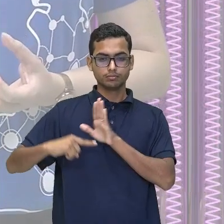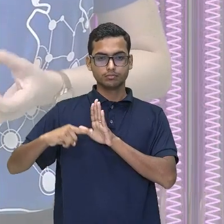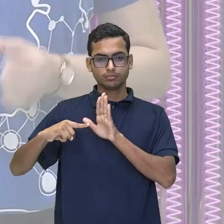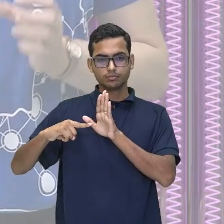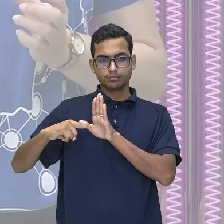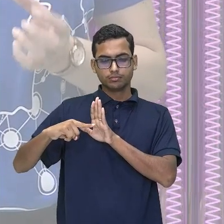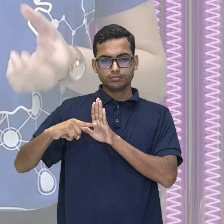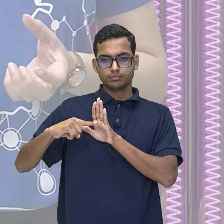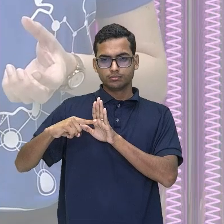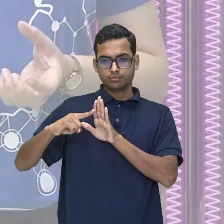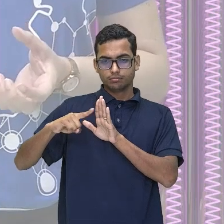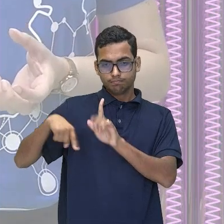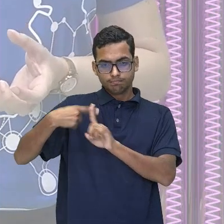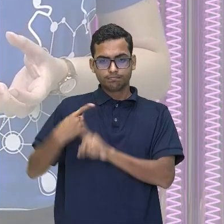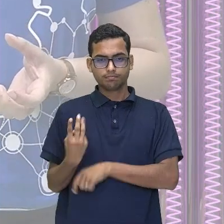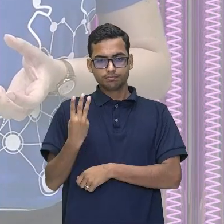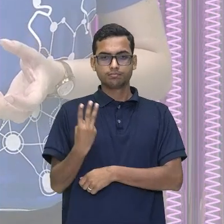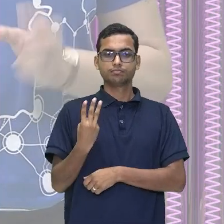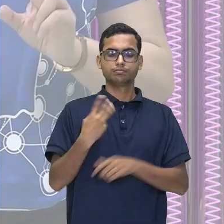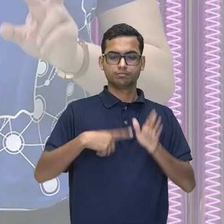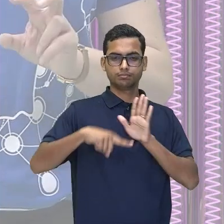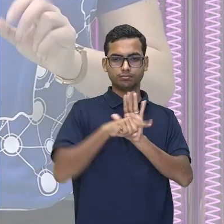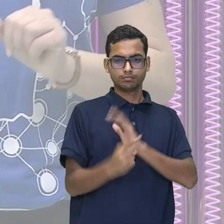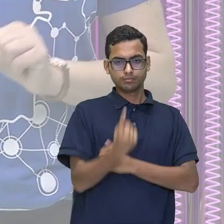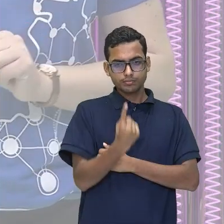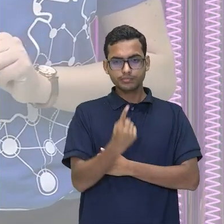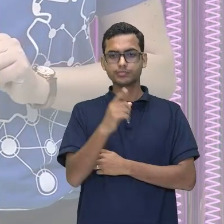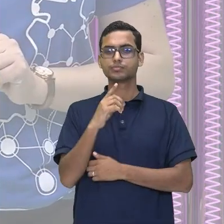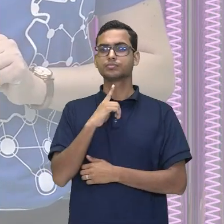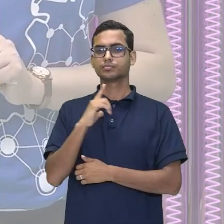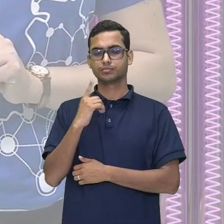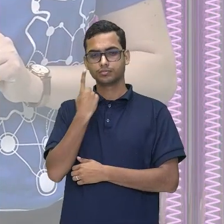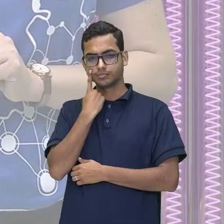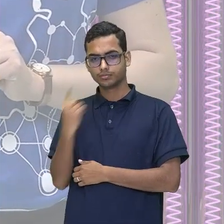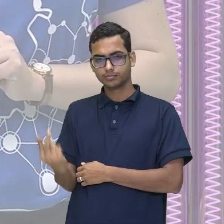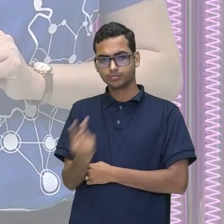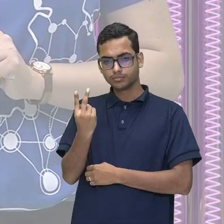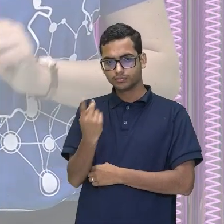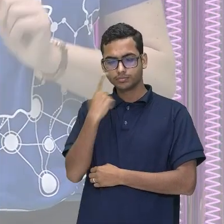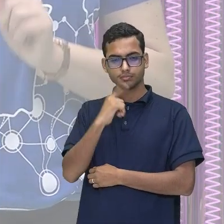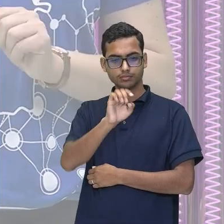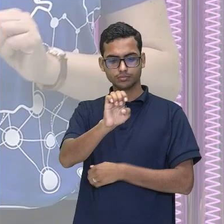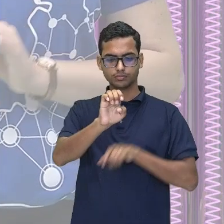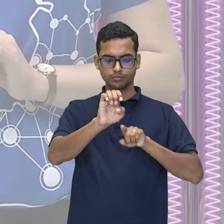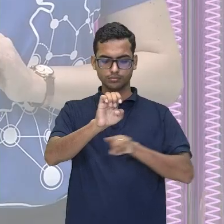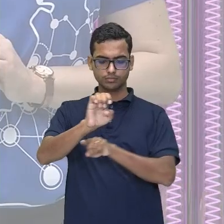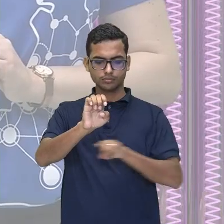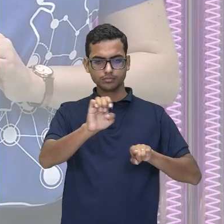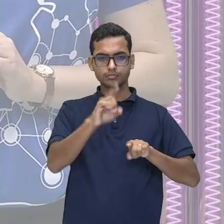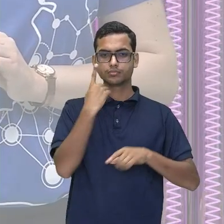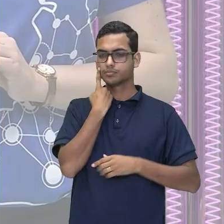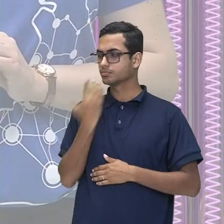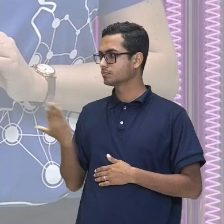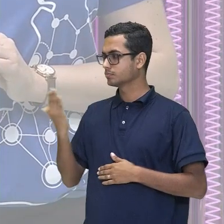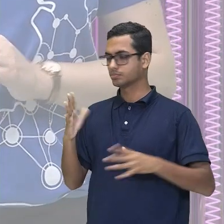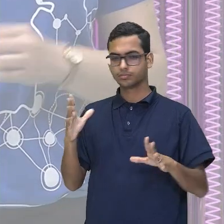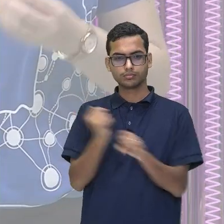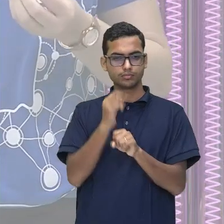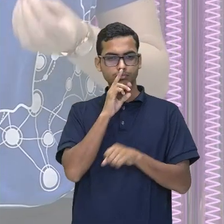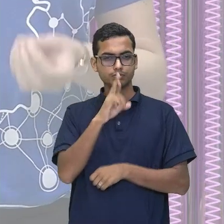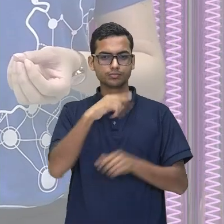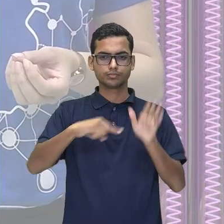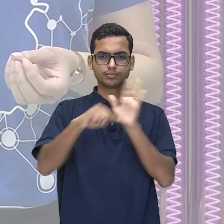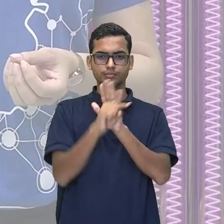com, o mais 3 com o menos 1, que são os valores que estão ali embaixo da letra E. Vamos ver qual vai ser esse